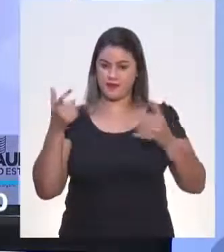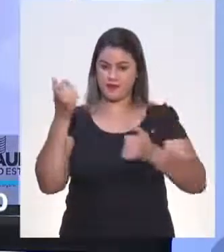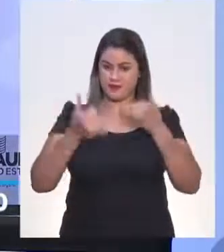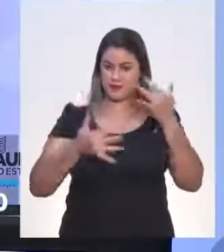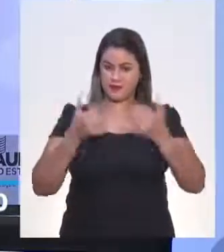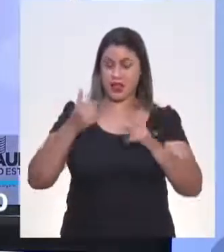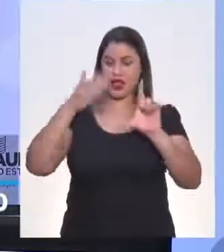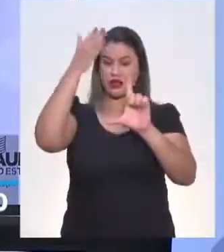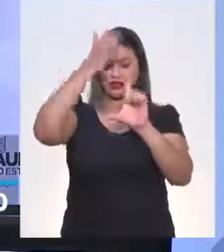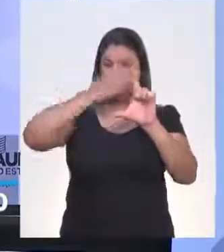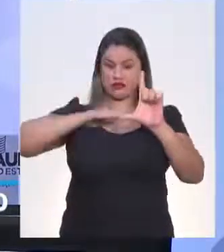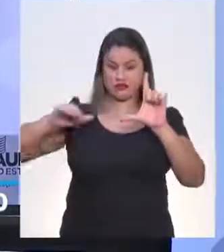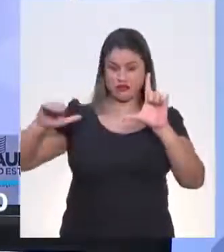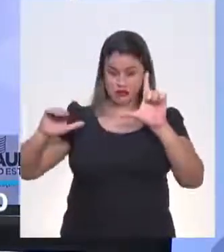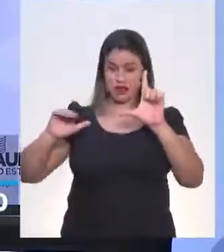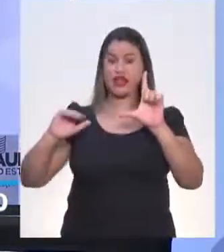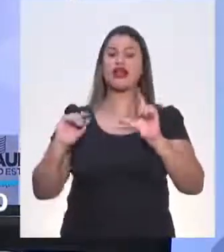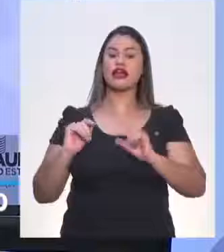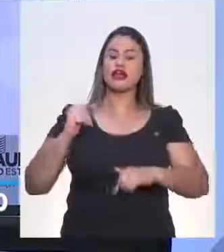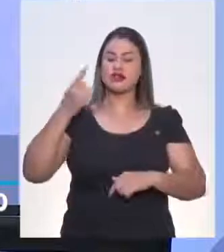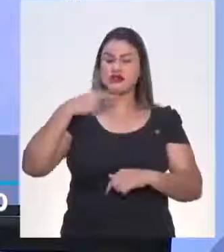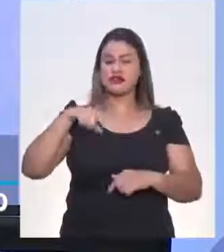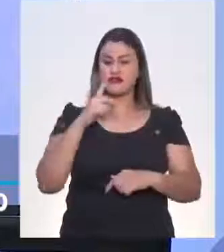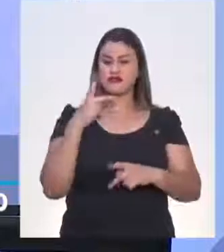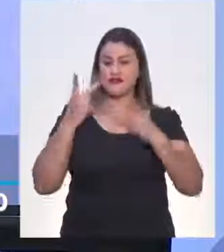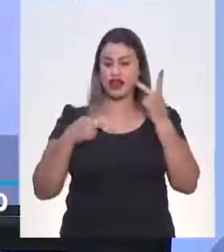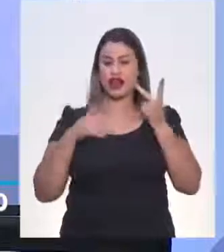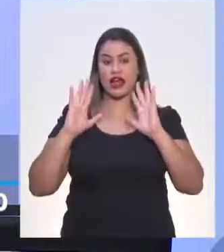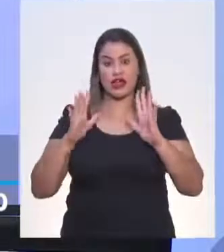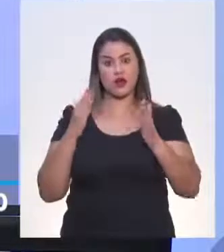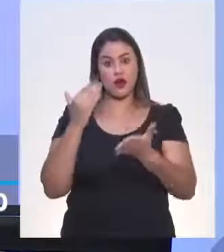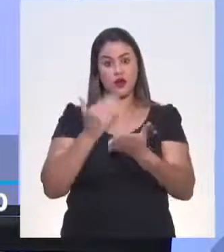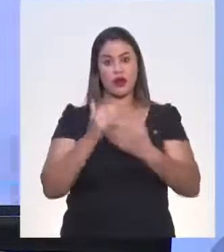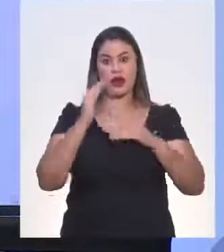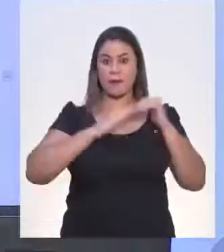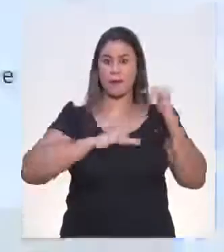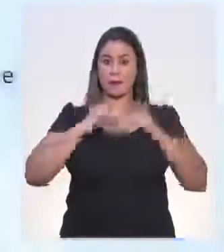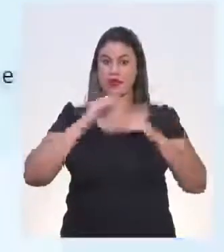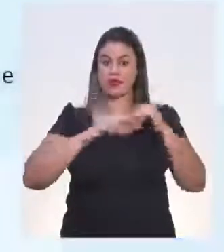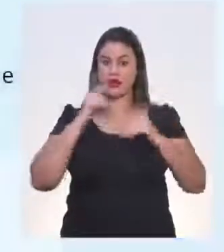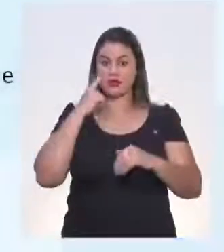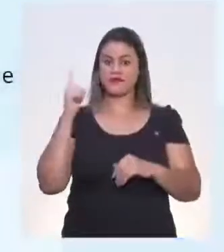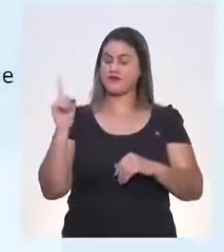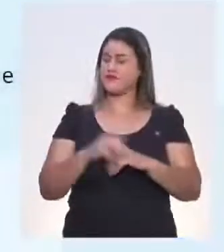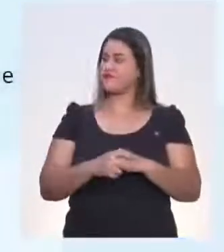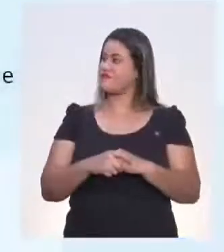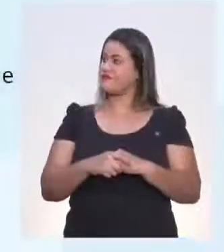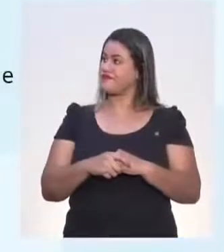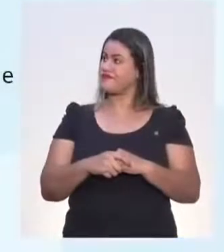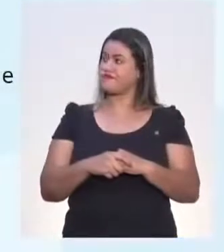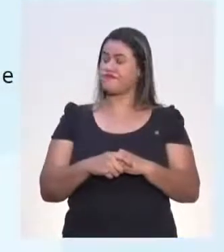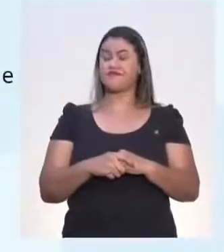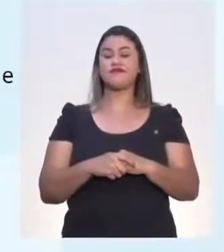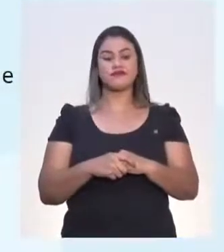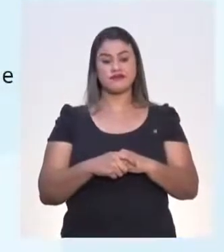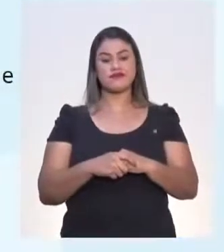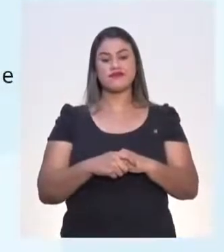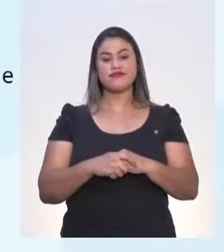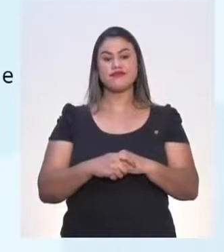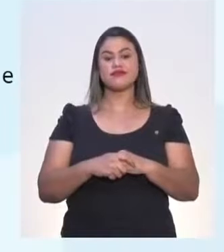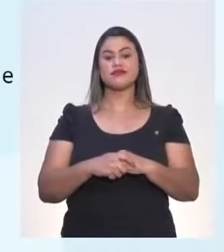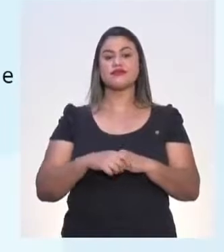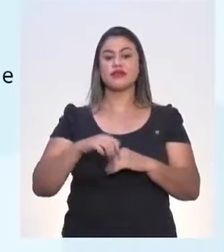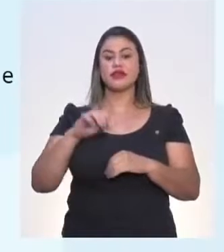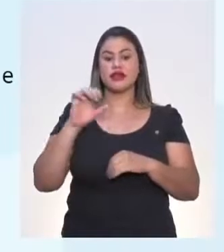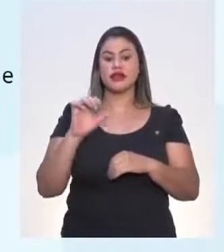plano cartesiano, nós vamos envolver esse aspecto. Então já vamos começar com a habilidade. Na telinha de vocês a habilidade que nós estamos trabalhando